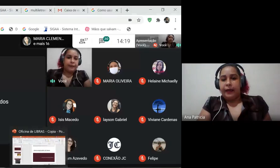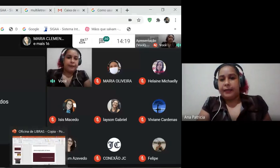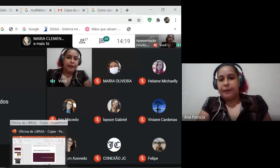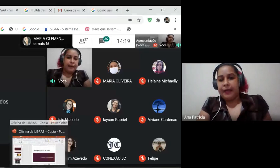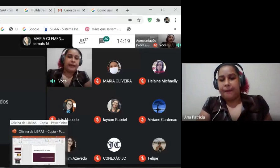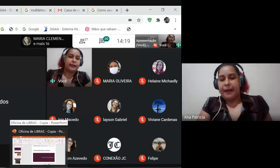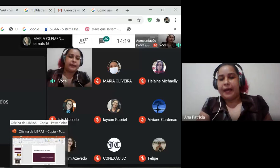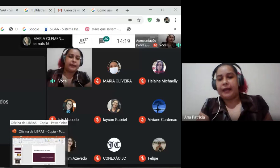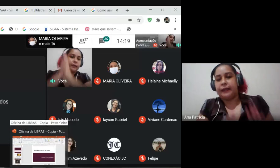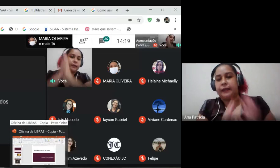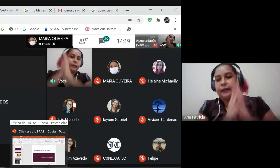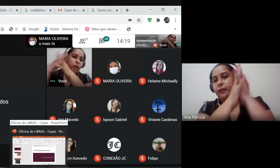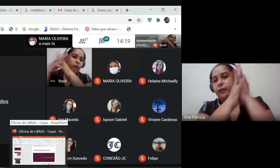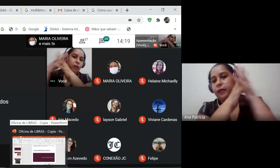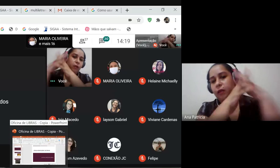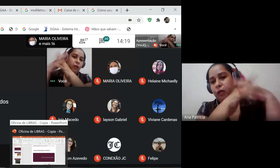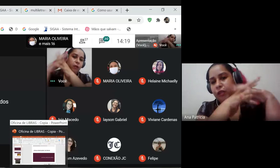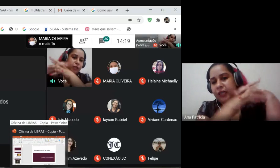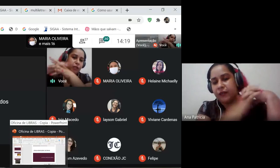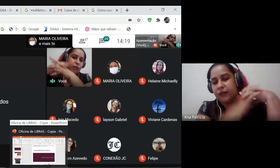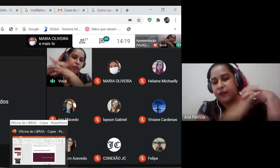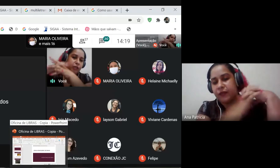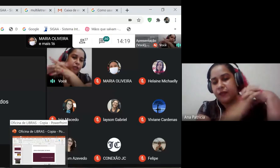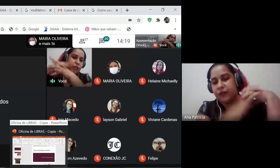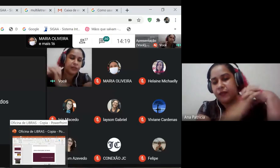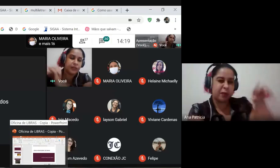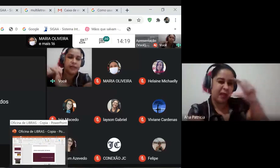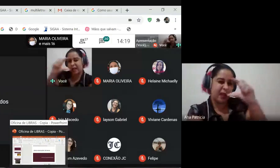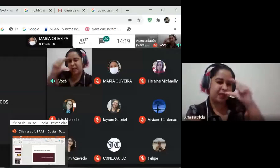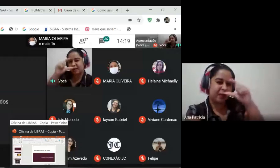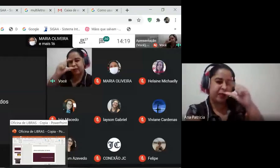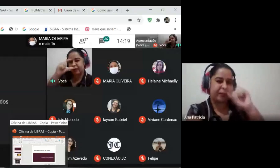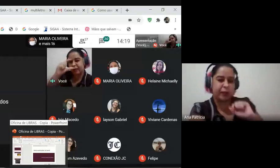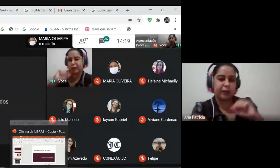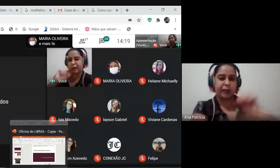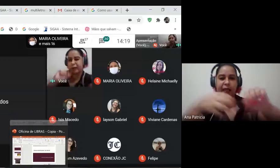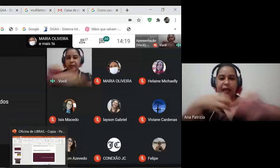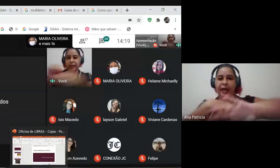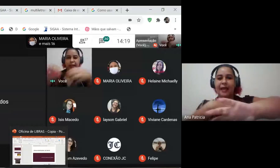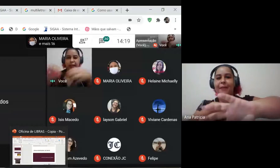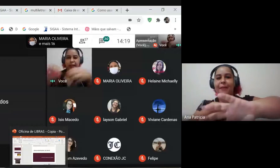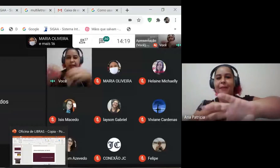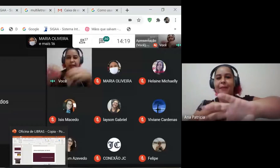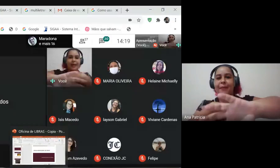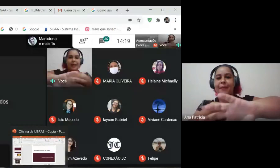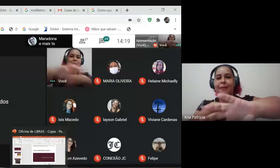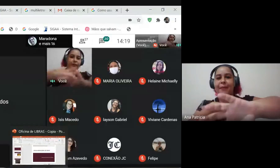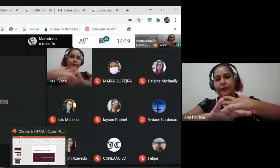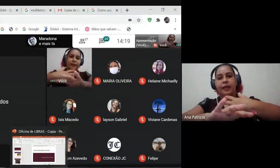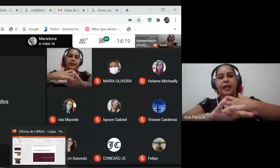Essa primeira parte, que eu gostaria que vocês pensassem, e principalmente num sinalzinho muito importante, que é